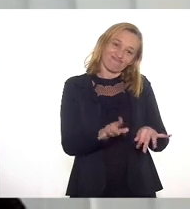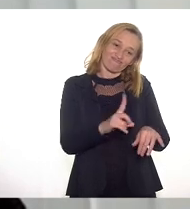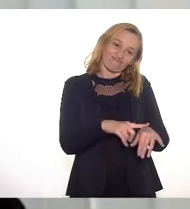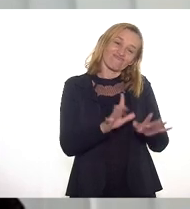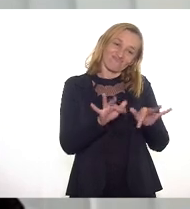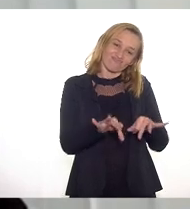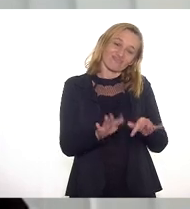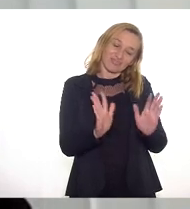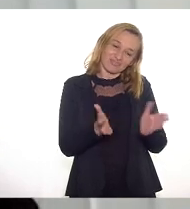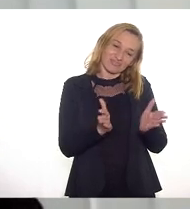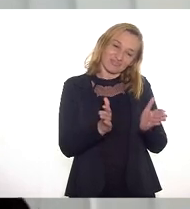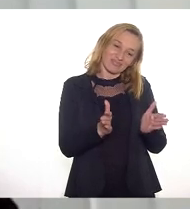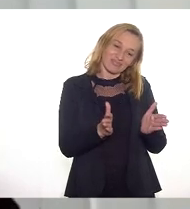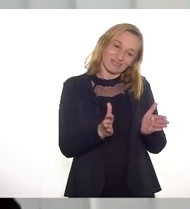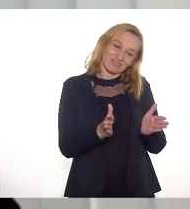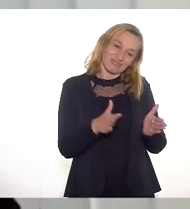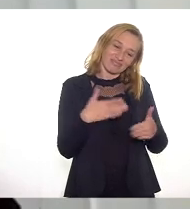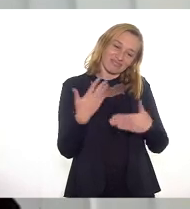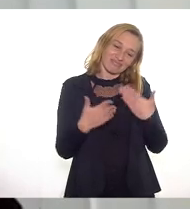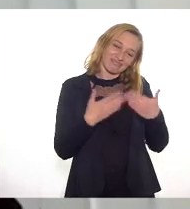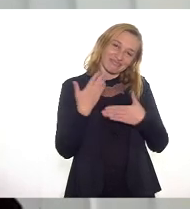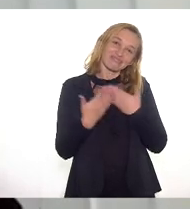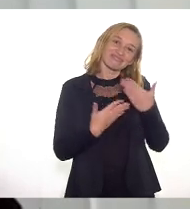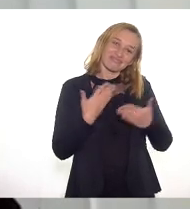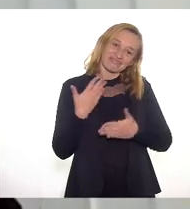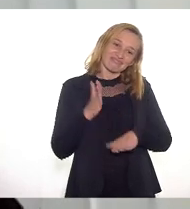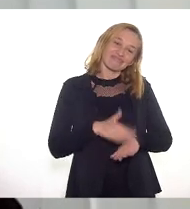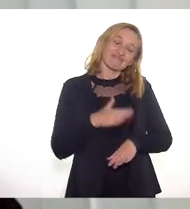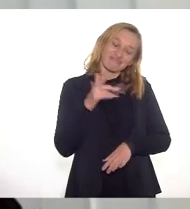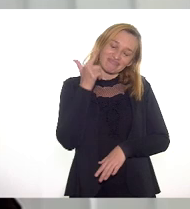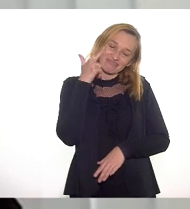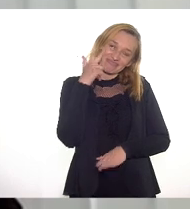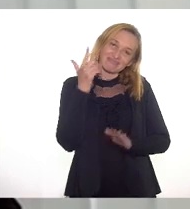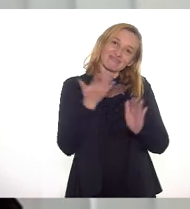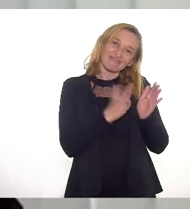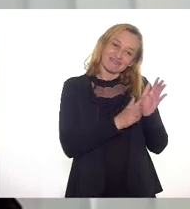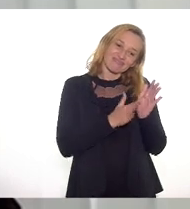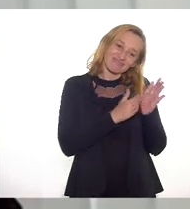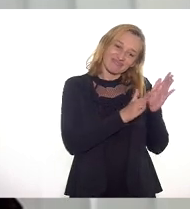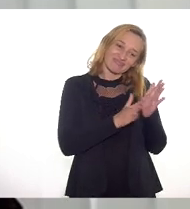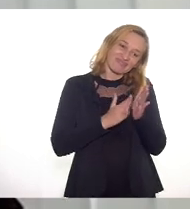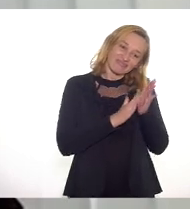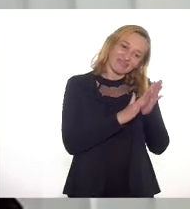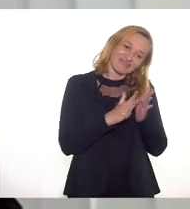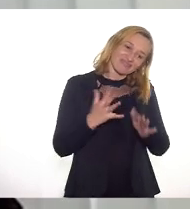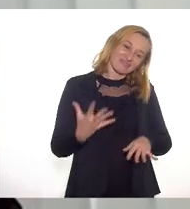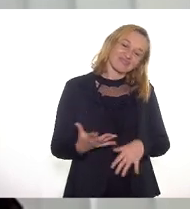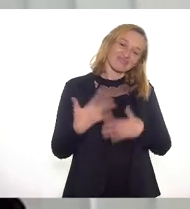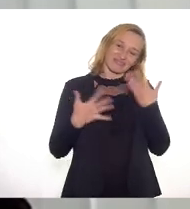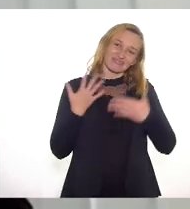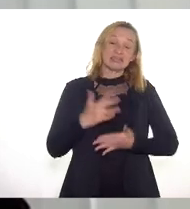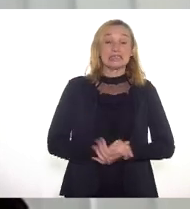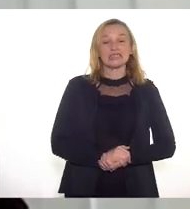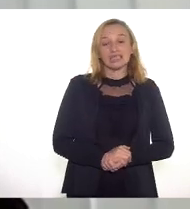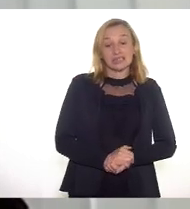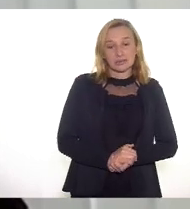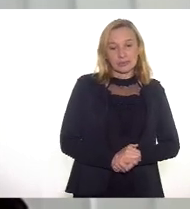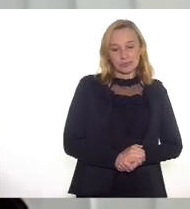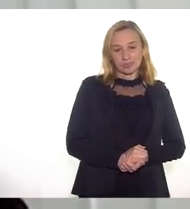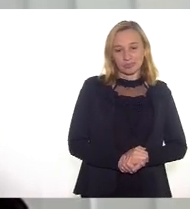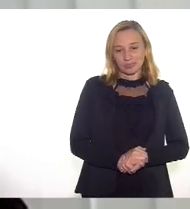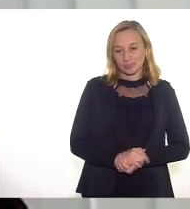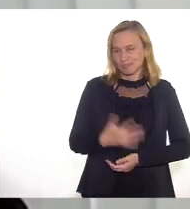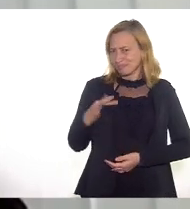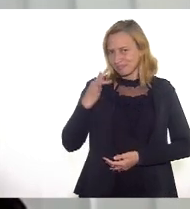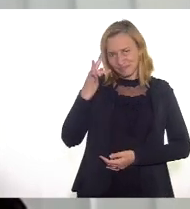final nesse clima mais alegre, pensando no samba, me deixou assim mais animada. Eu vou